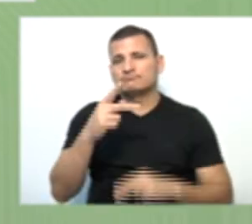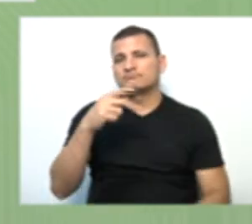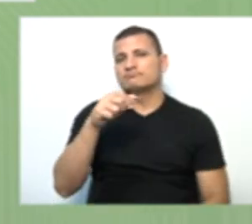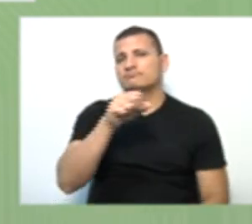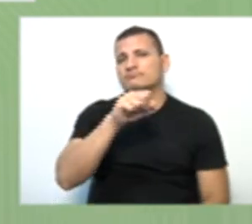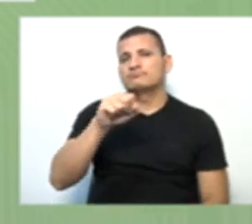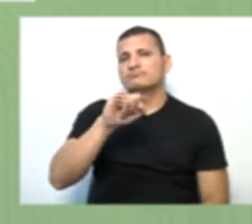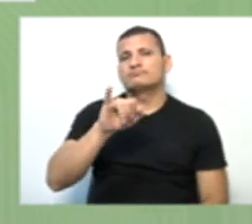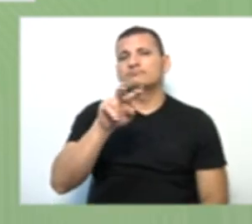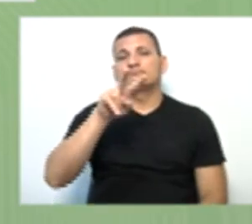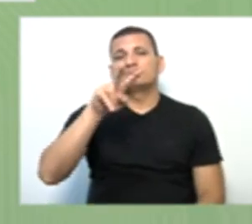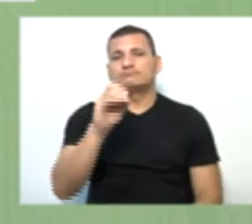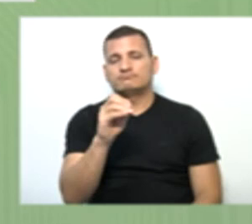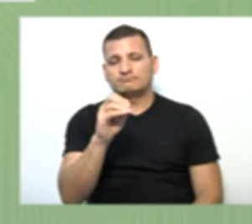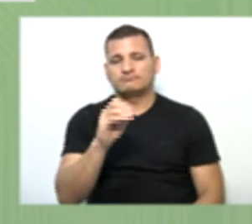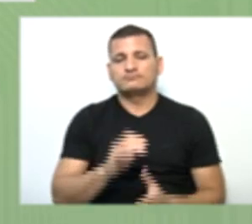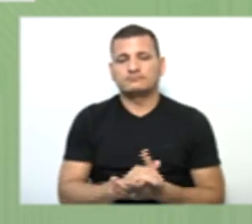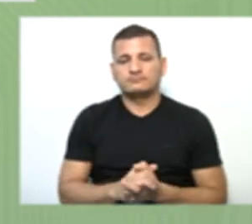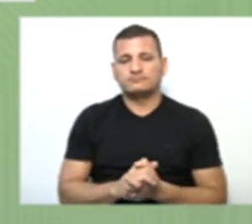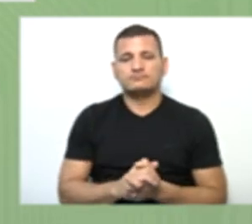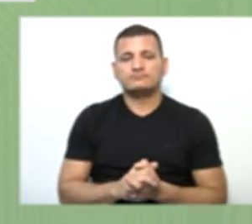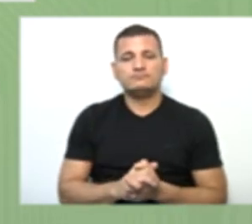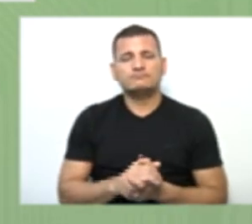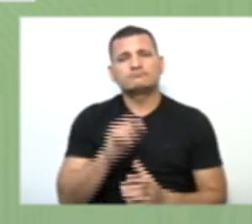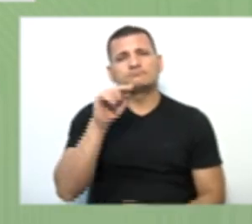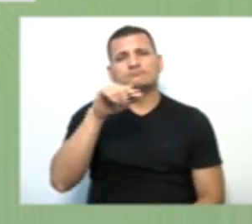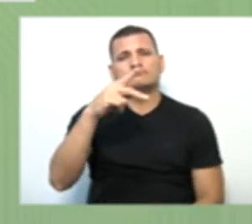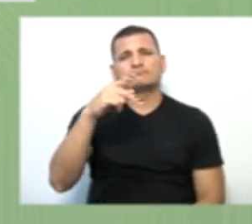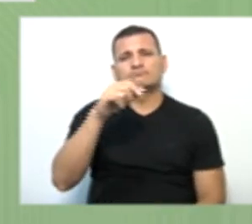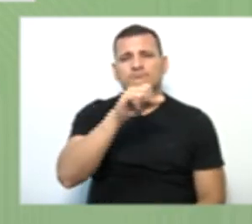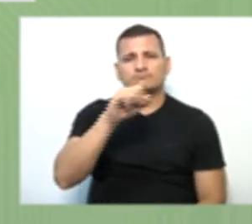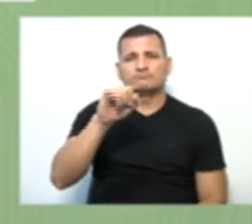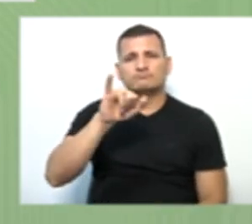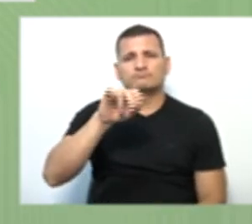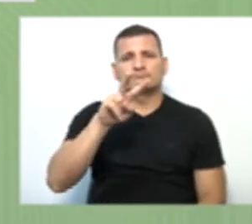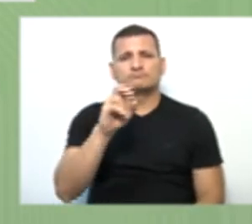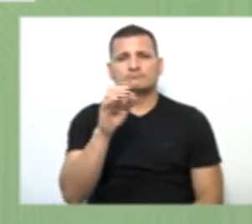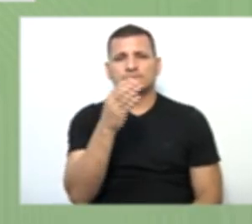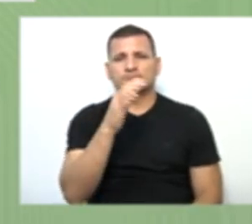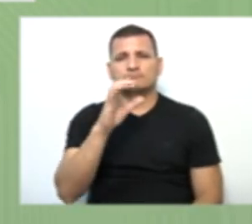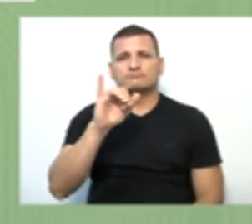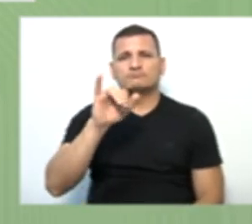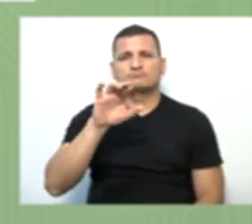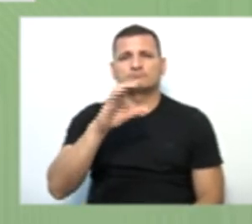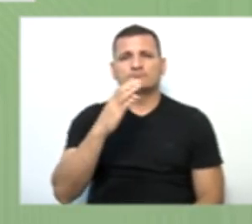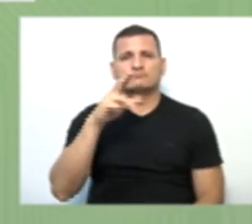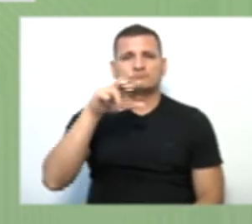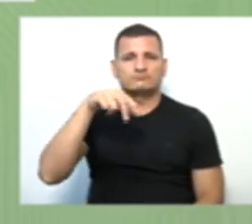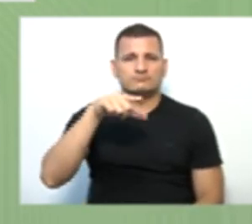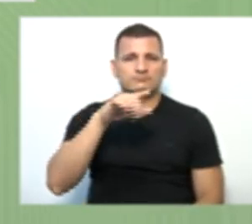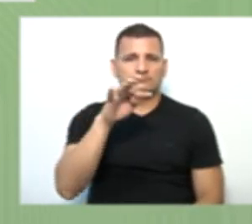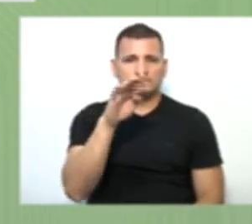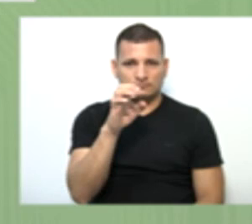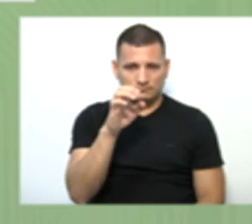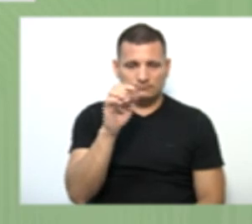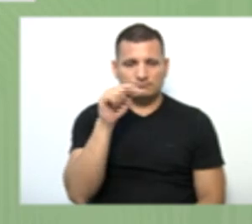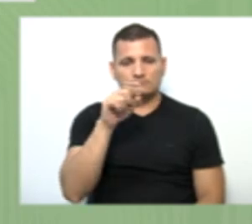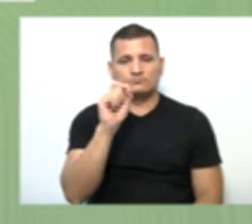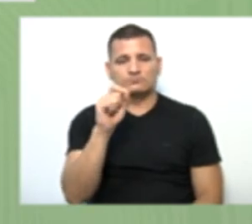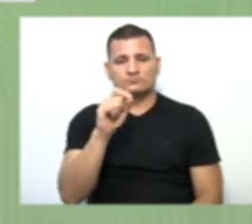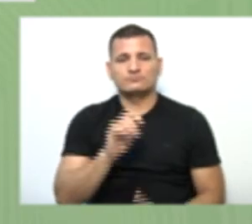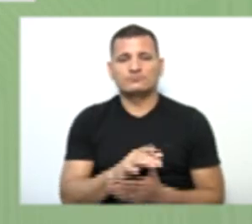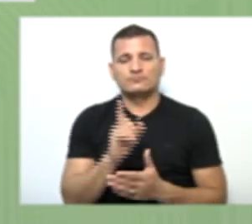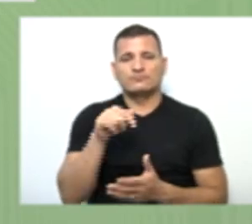passivo circulante. O que entra no passivo circulante? O que é? É isso aí. São